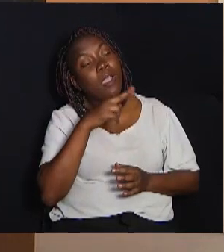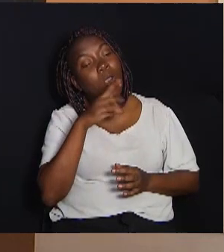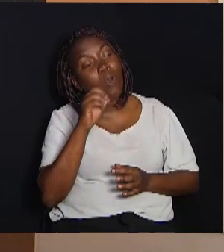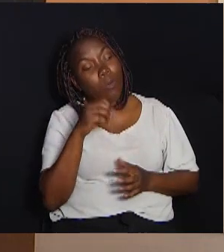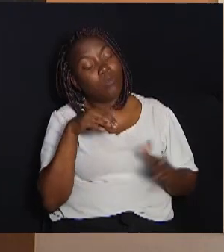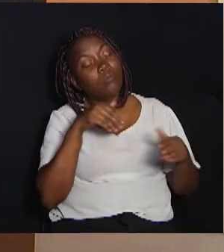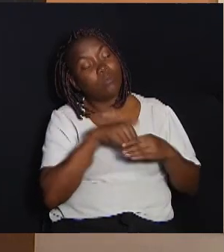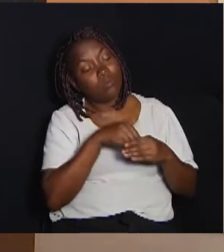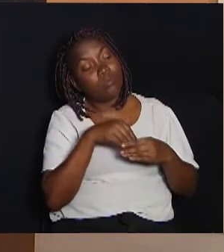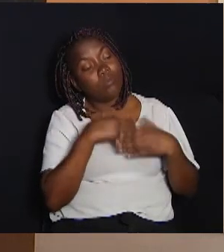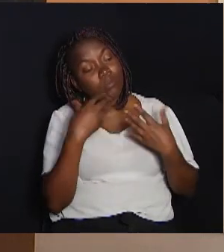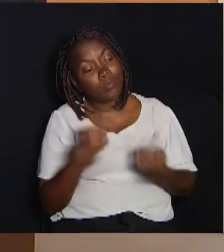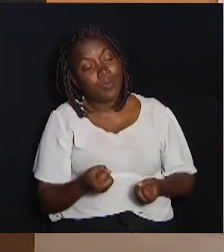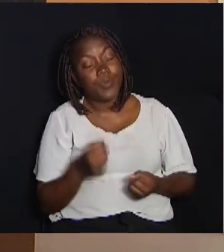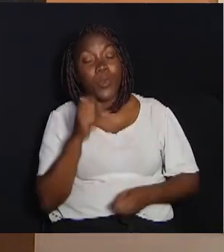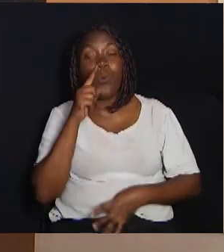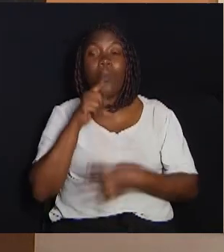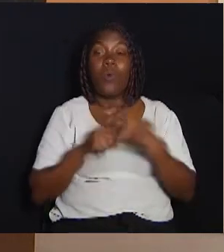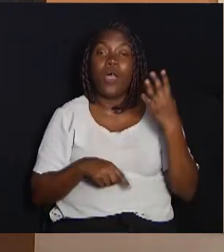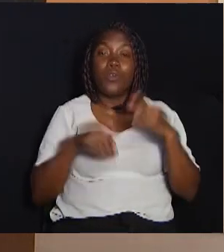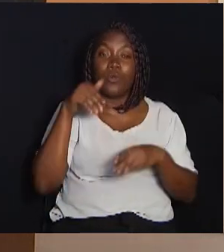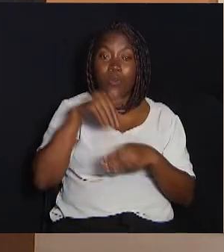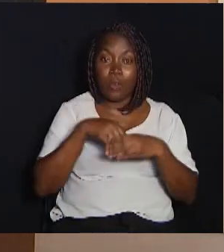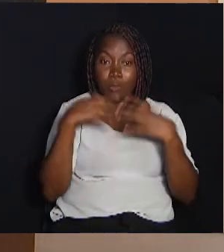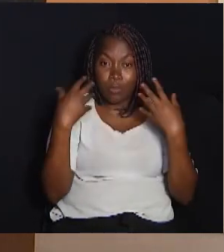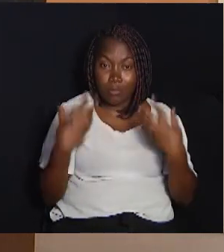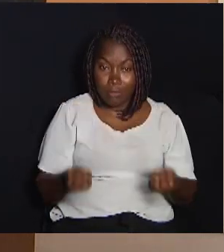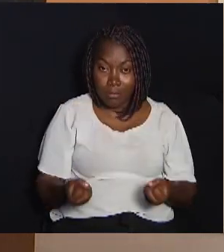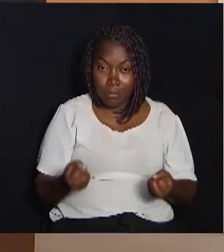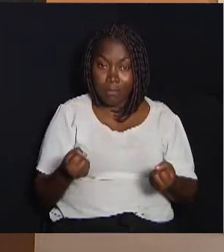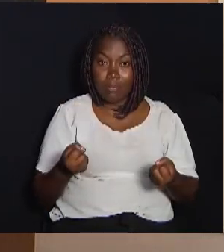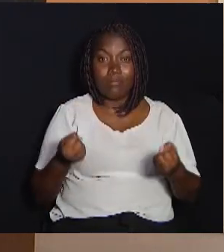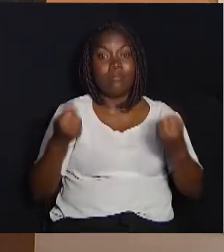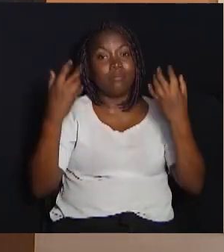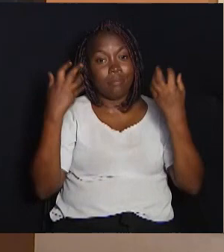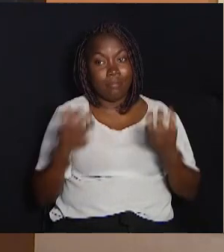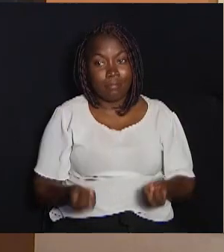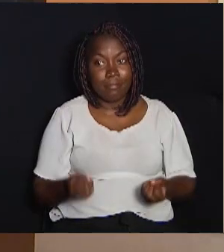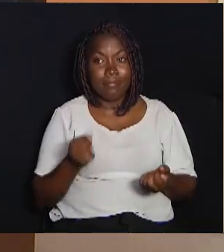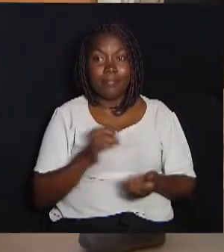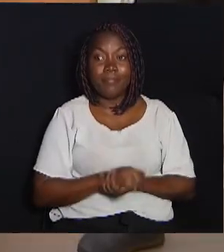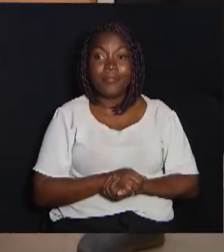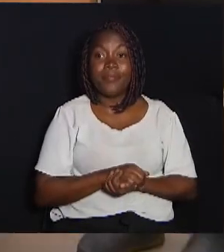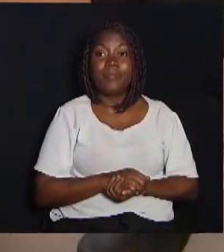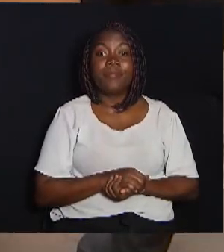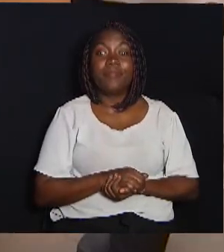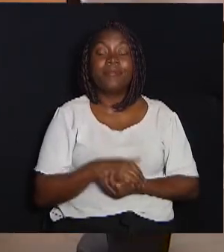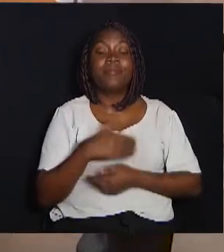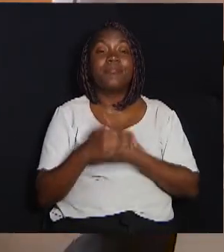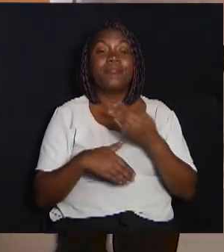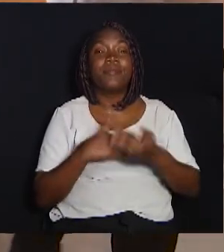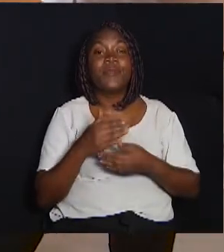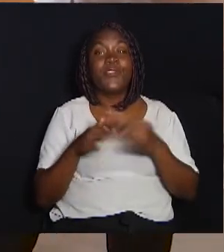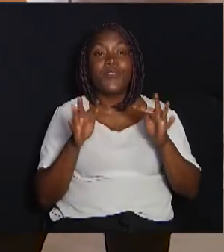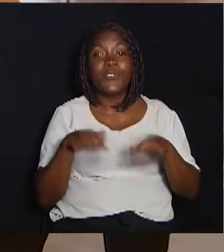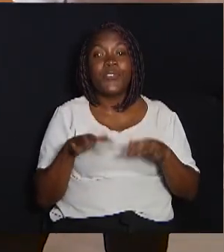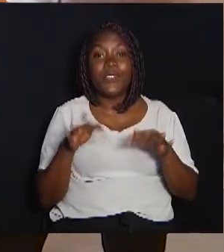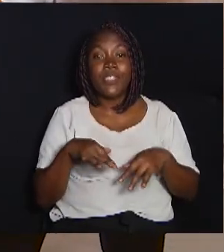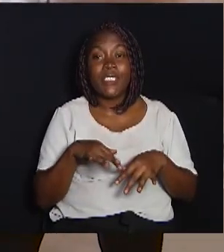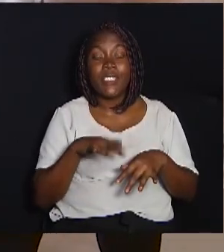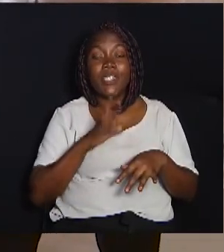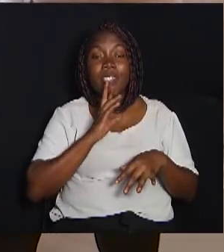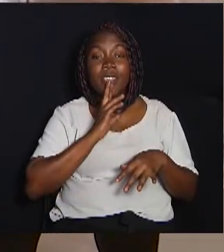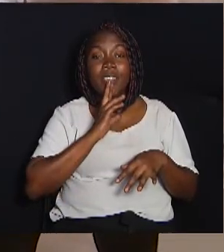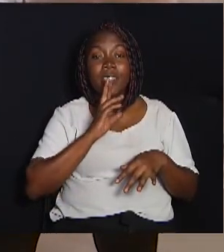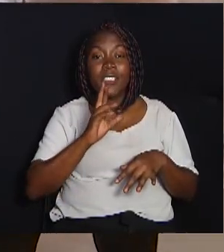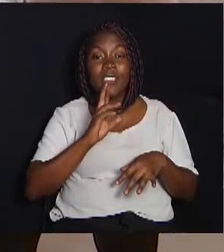voto voto favorável com quatro votos favoráveis Está aprovado e por fim a comissão deu o